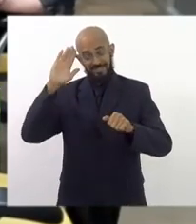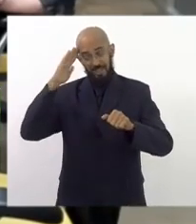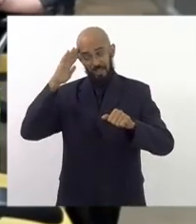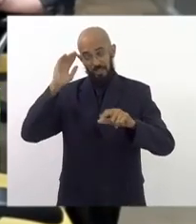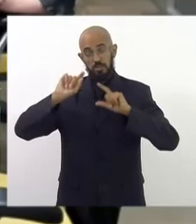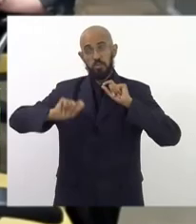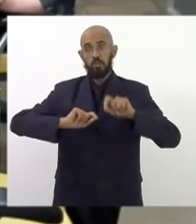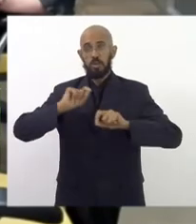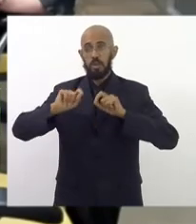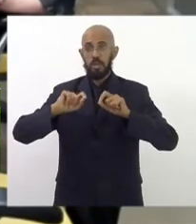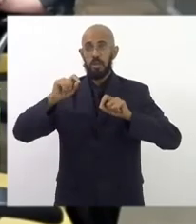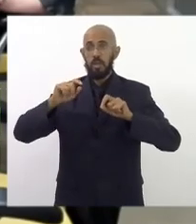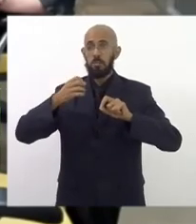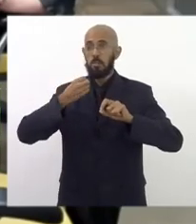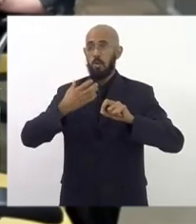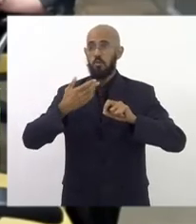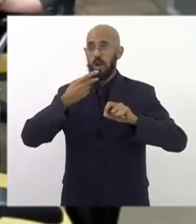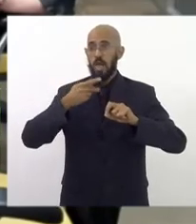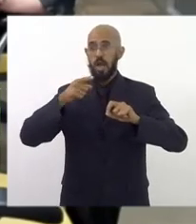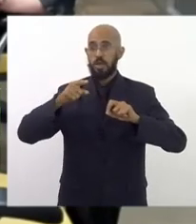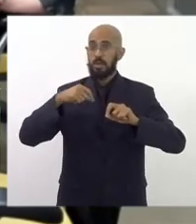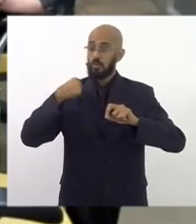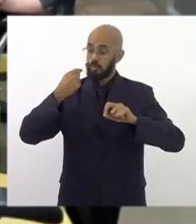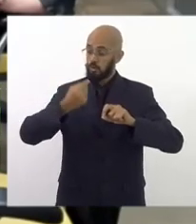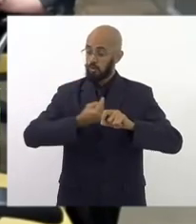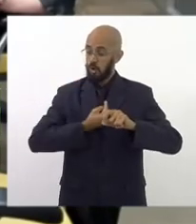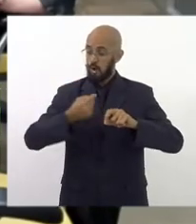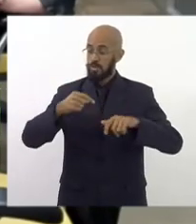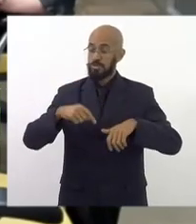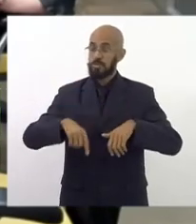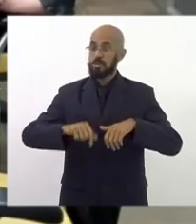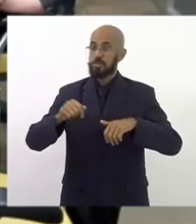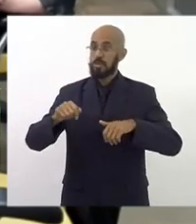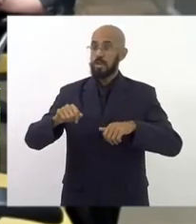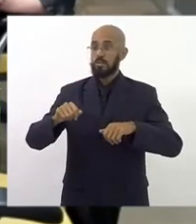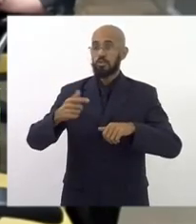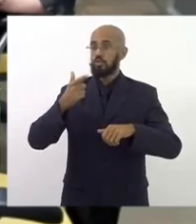é bom eu frisar sempre, que o que está ali é o que a gente deixa